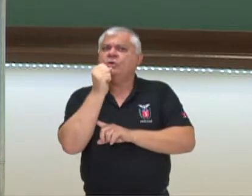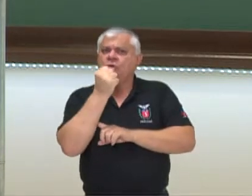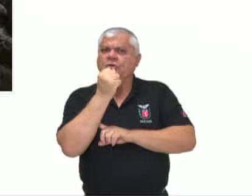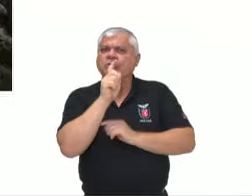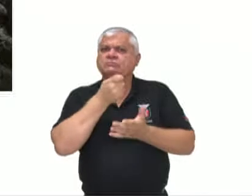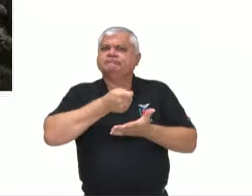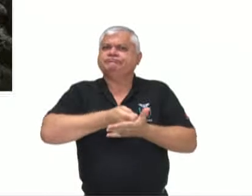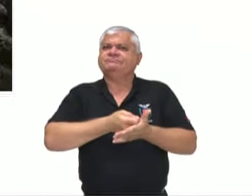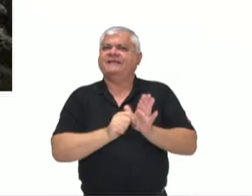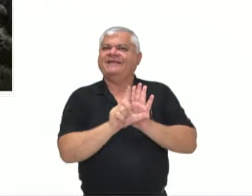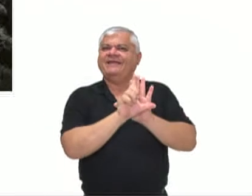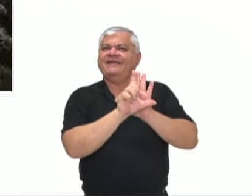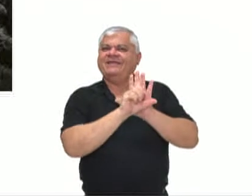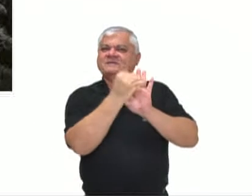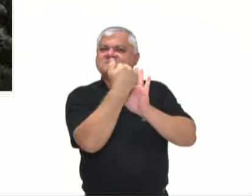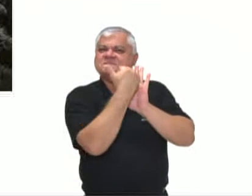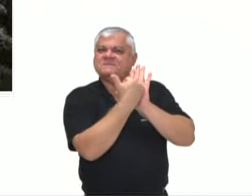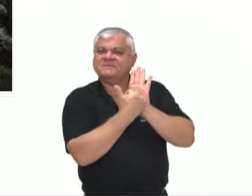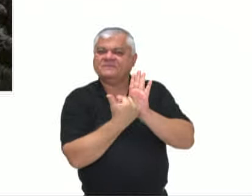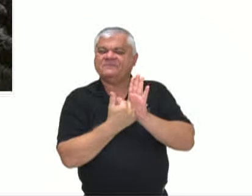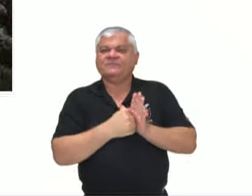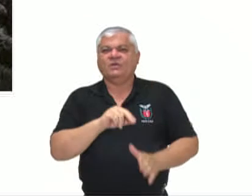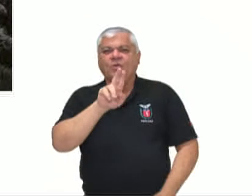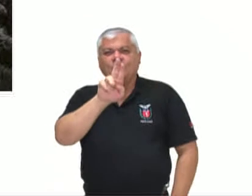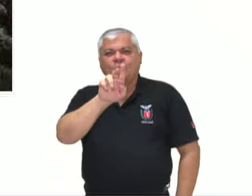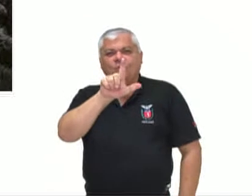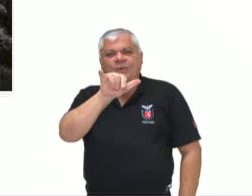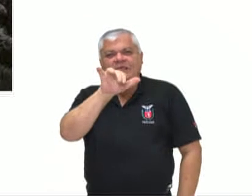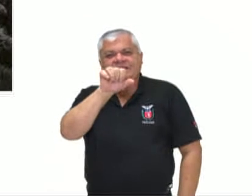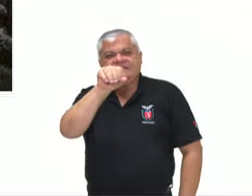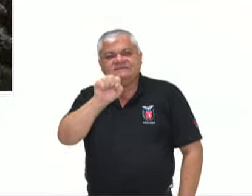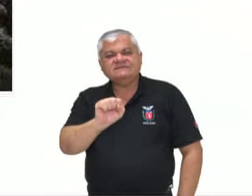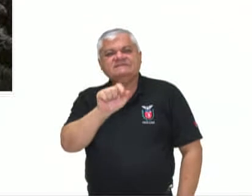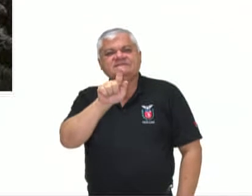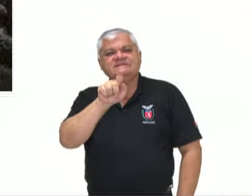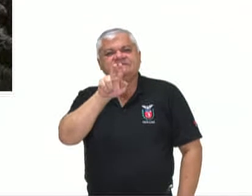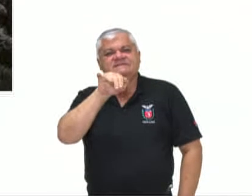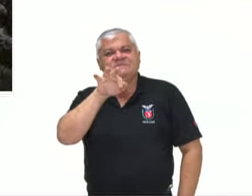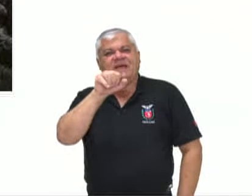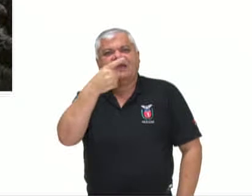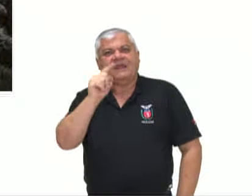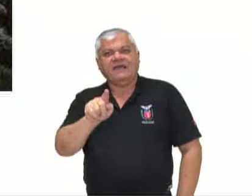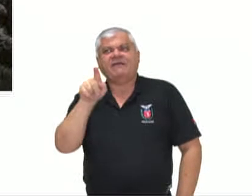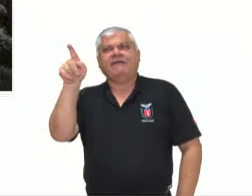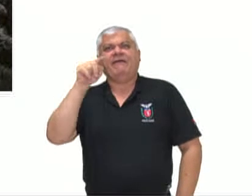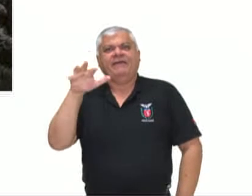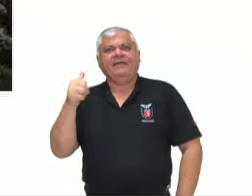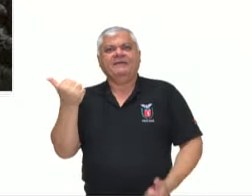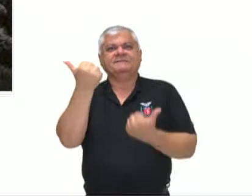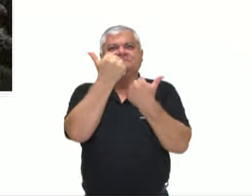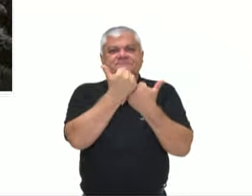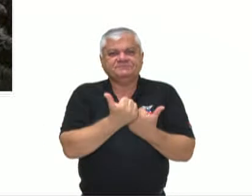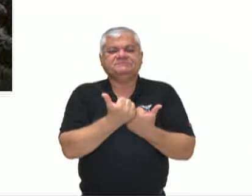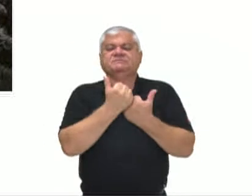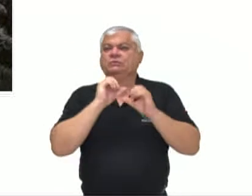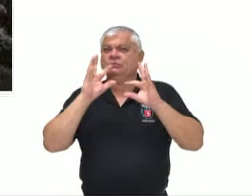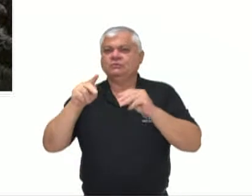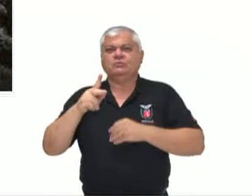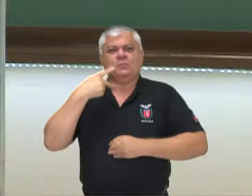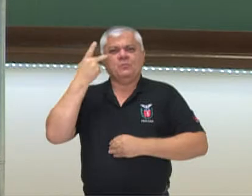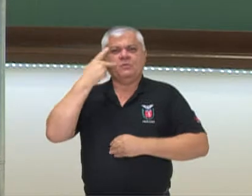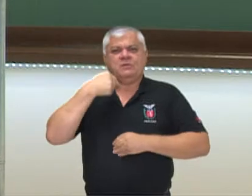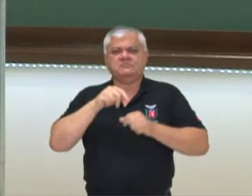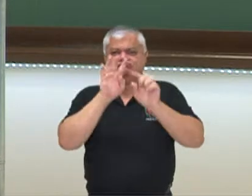da Constituição, Ulisses Guimarães ali ao centro, né, os políticos, representantes da sociedade civil do nosso